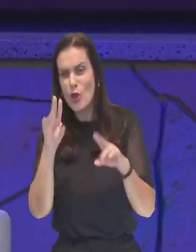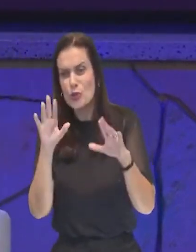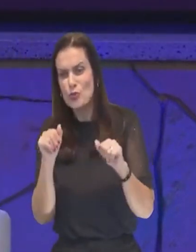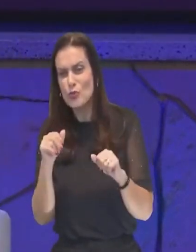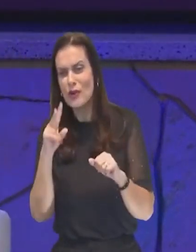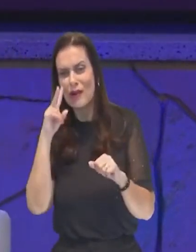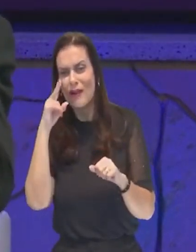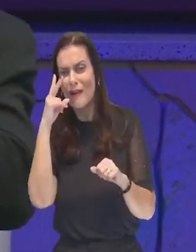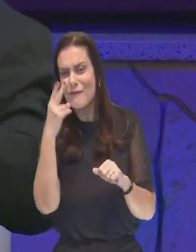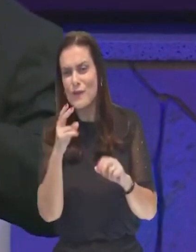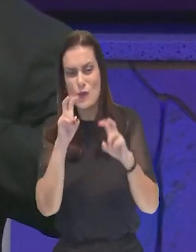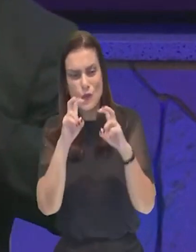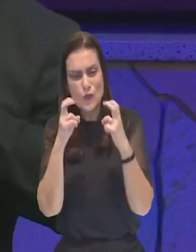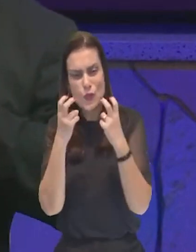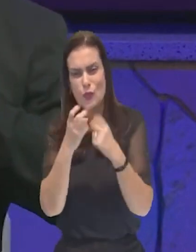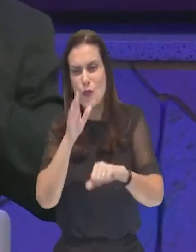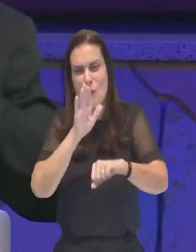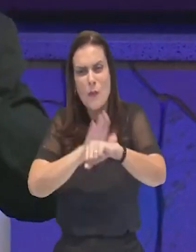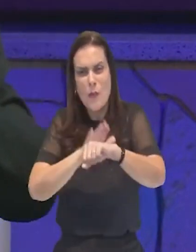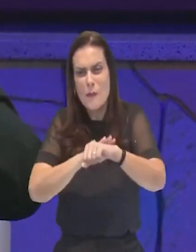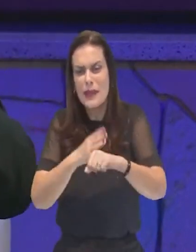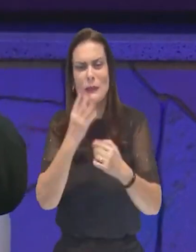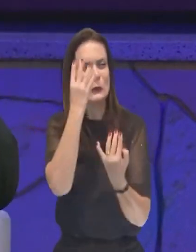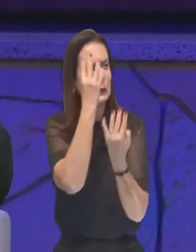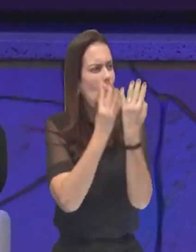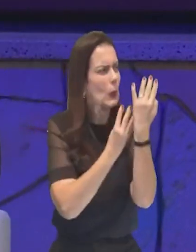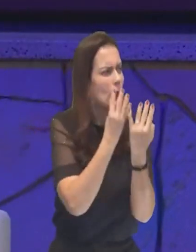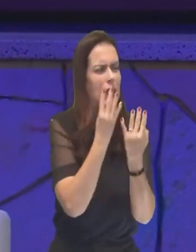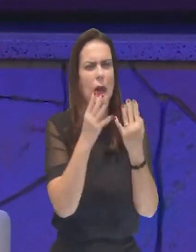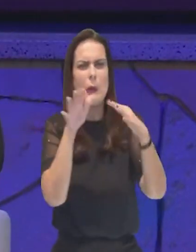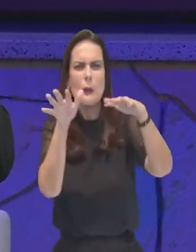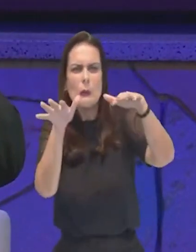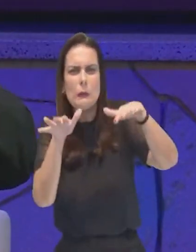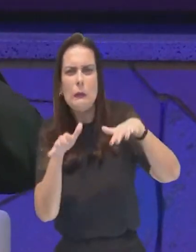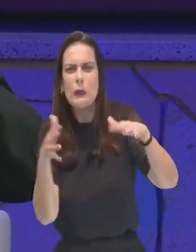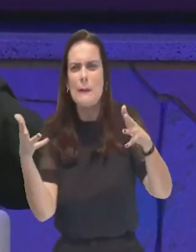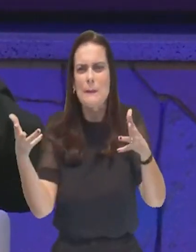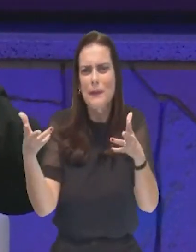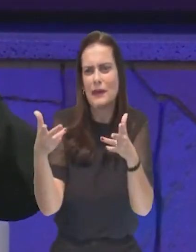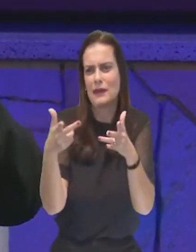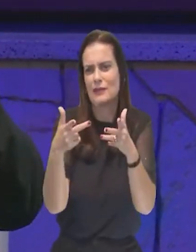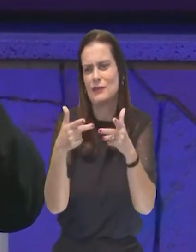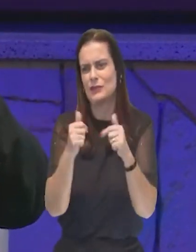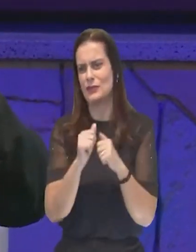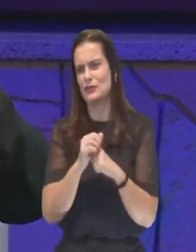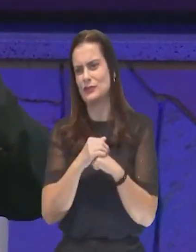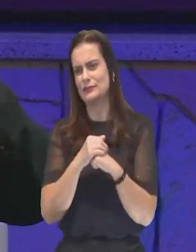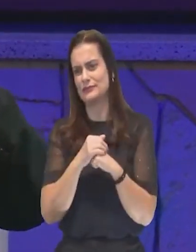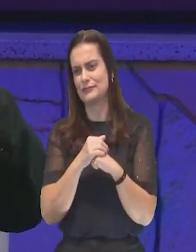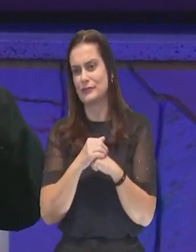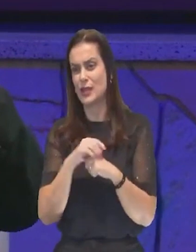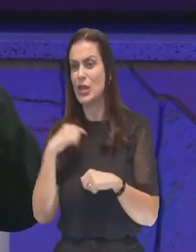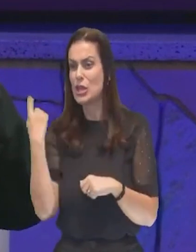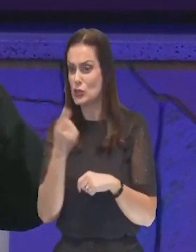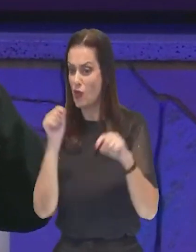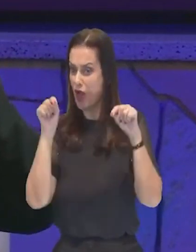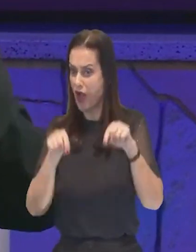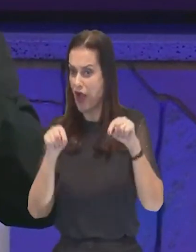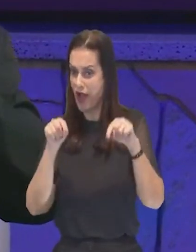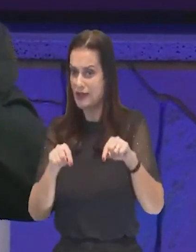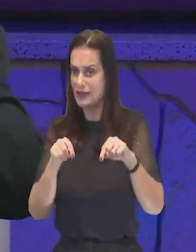vida e não participa de um momento de um coral magnífico cantando para nós ouvirmos. E nós estamos aqui